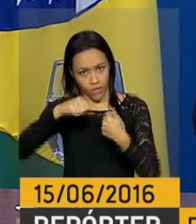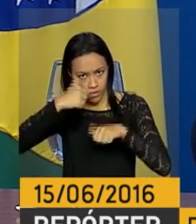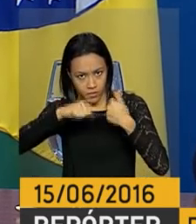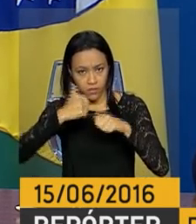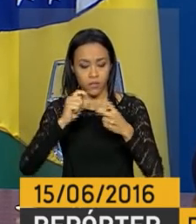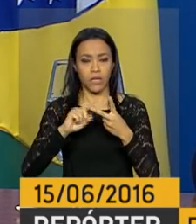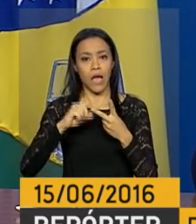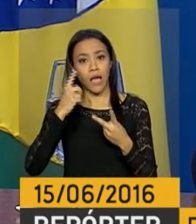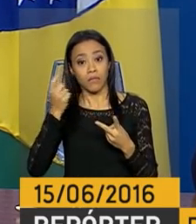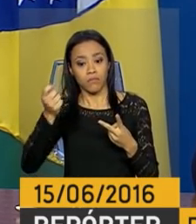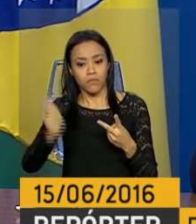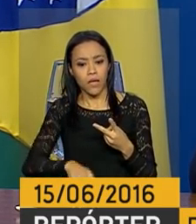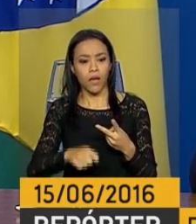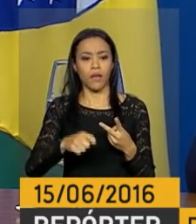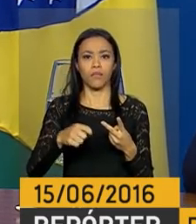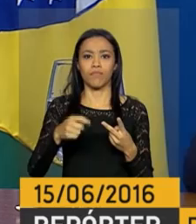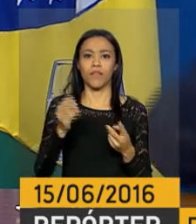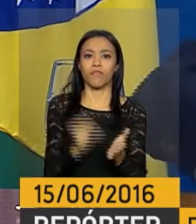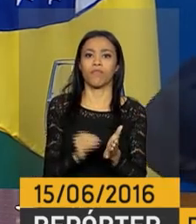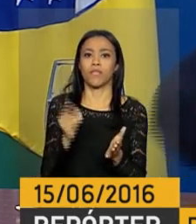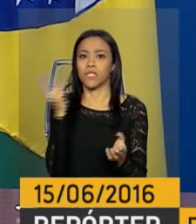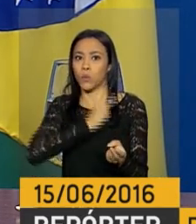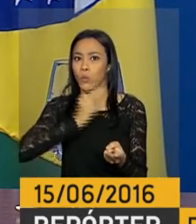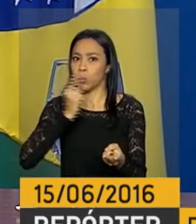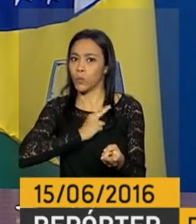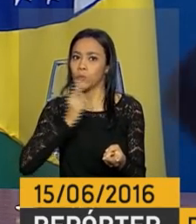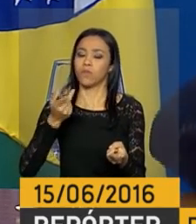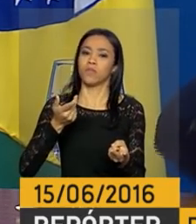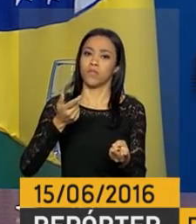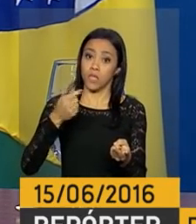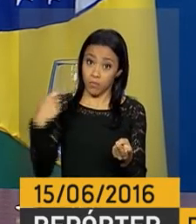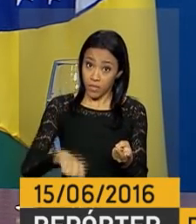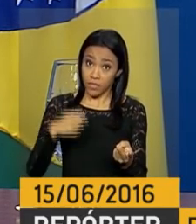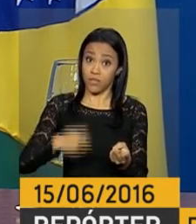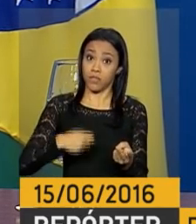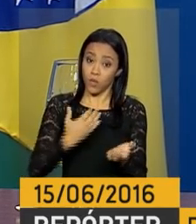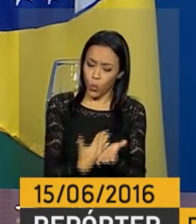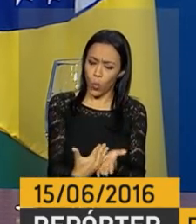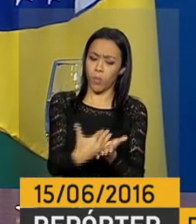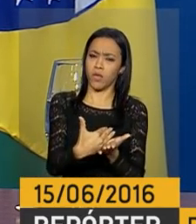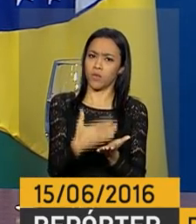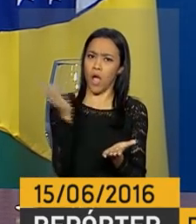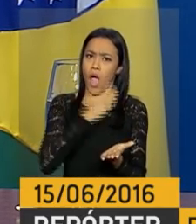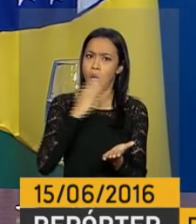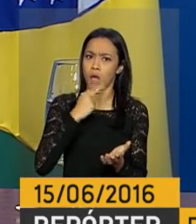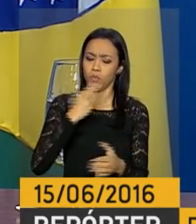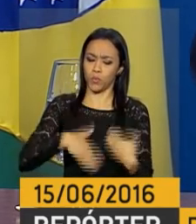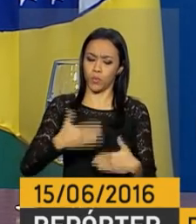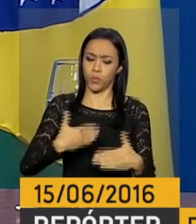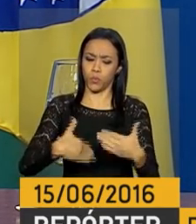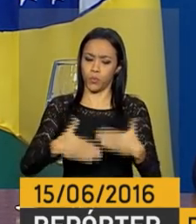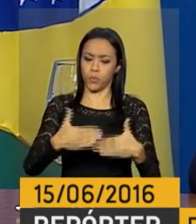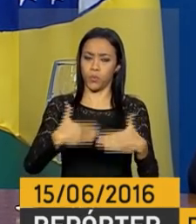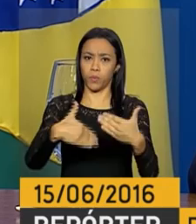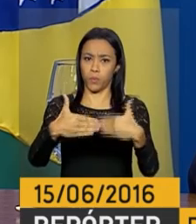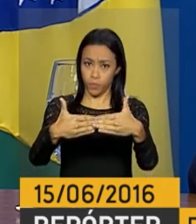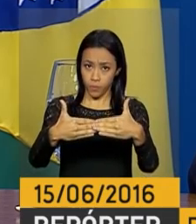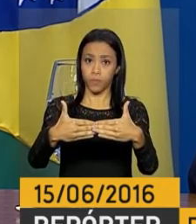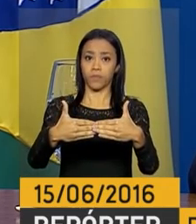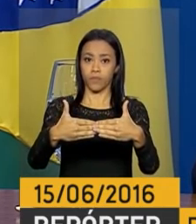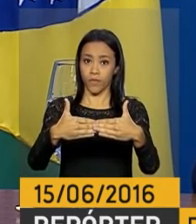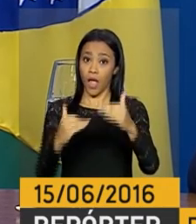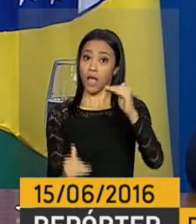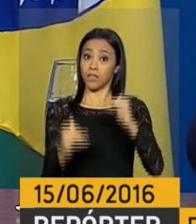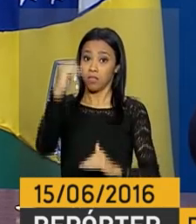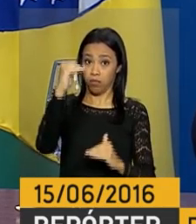nós temos capacidade ociosa, né, então que é possível crescer no início rapidamente a taxas até acima